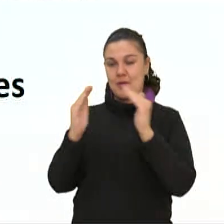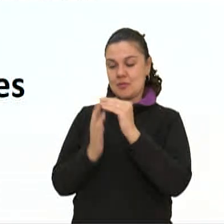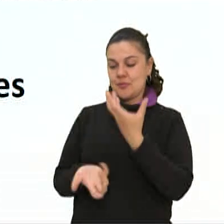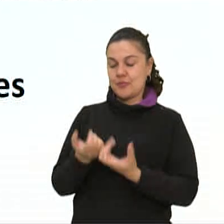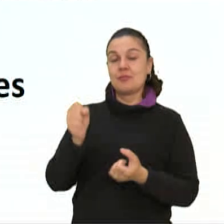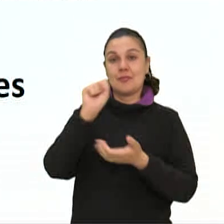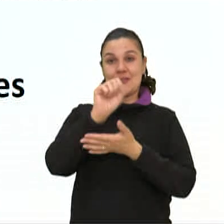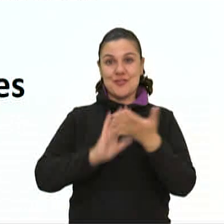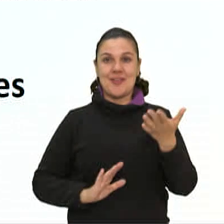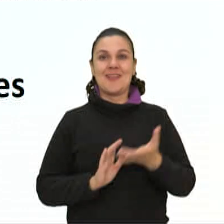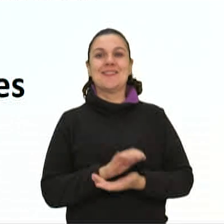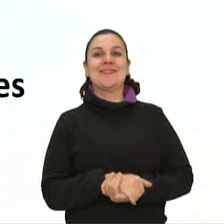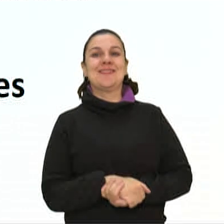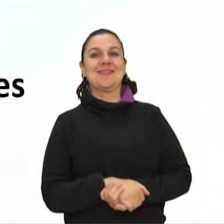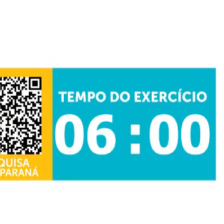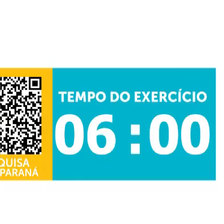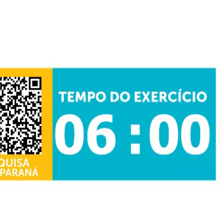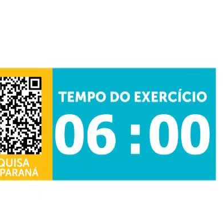fundição tem tarefa.